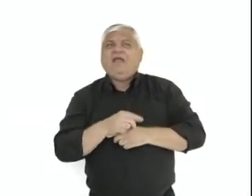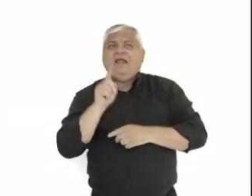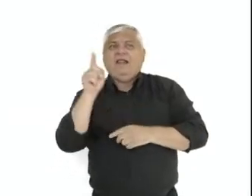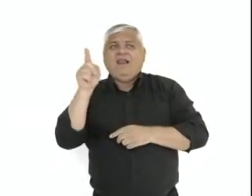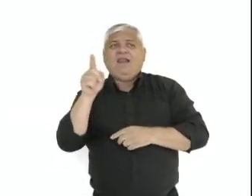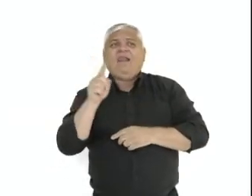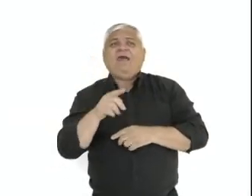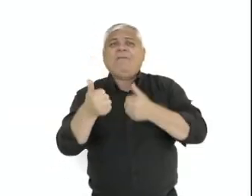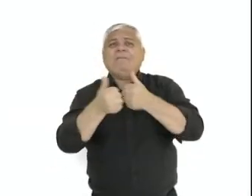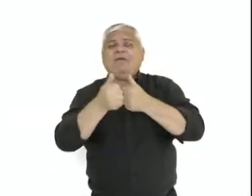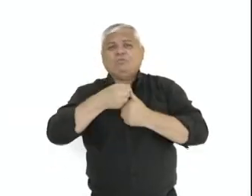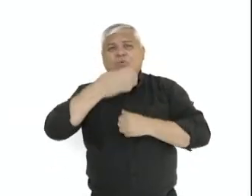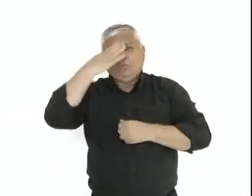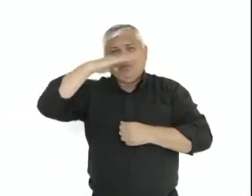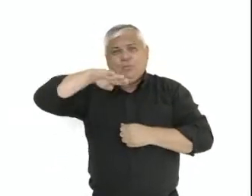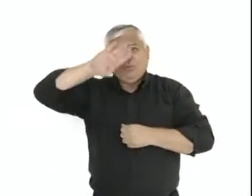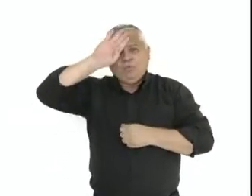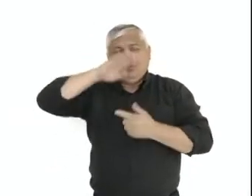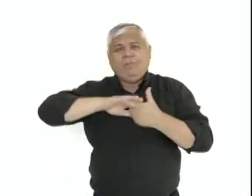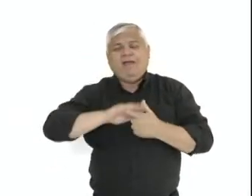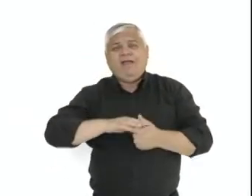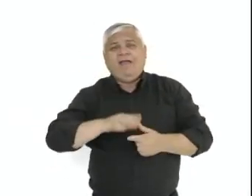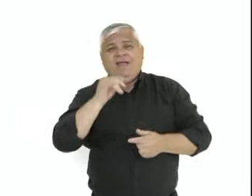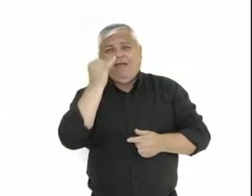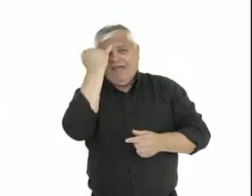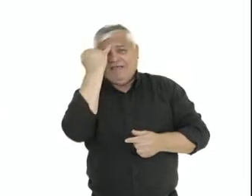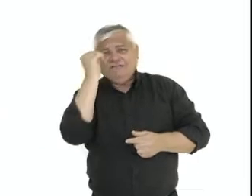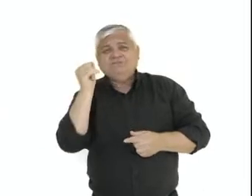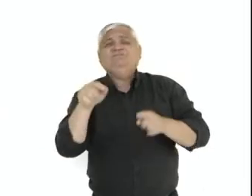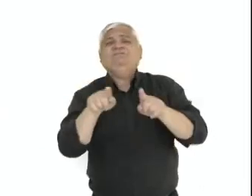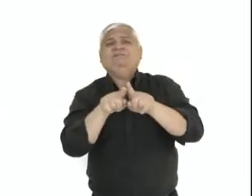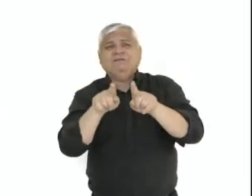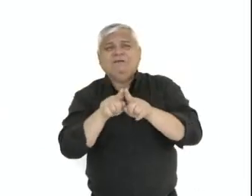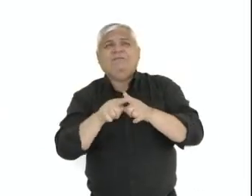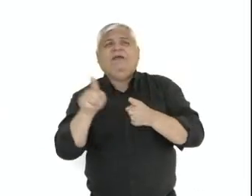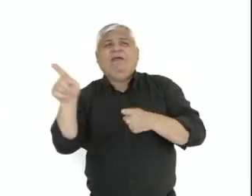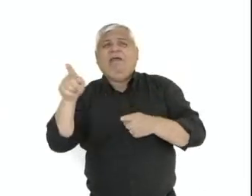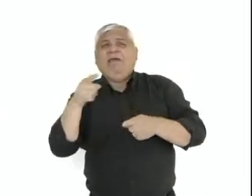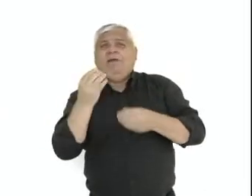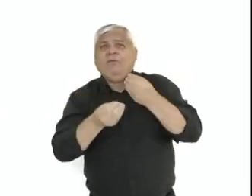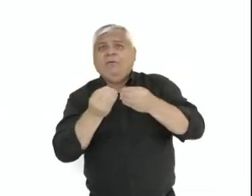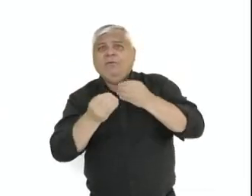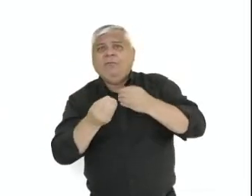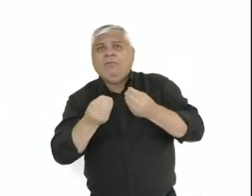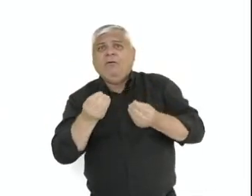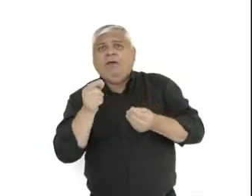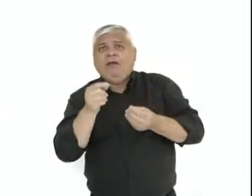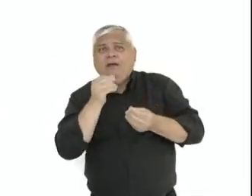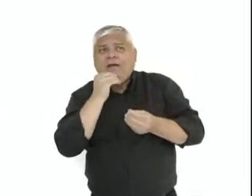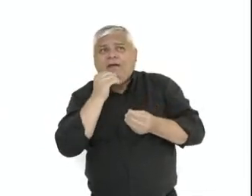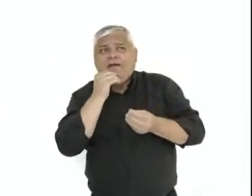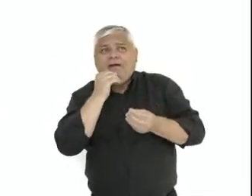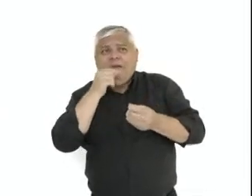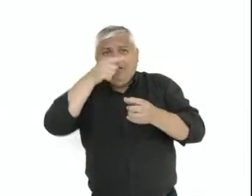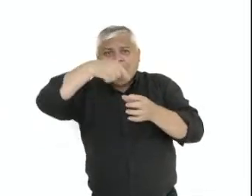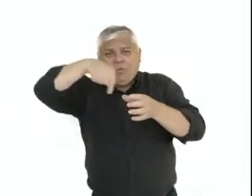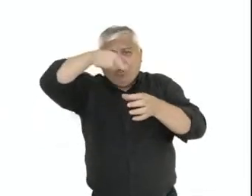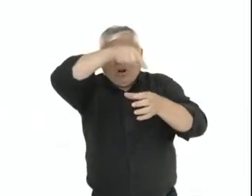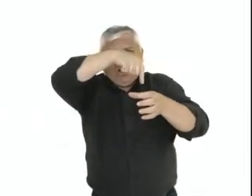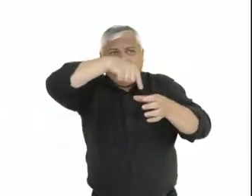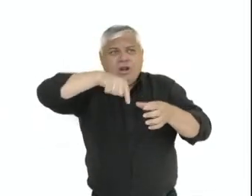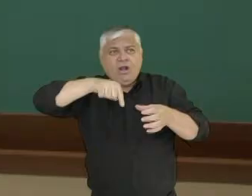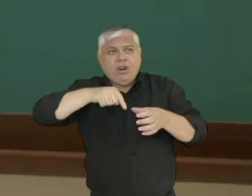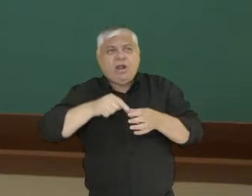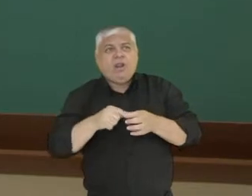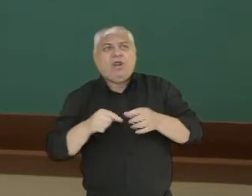de Cuba, Haiti, Porto Rico e Mar do Caribe. Então a gente tem aqui uma imagem com detalhe maior, a imagem inferior